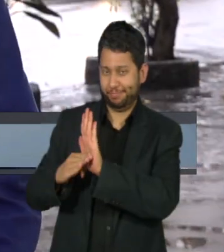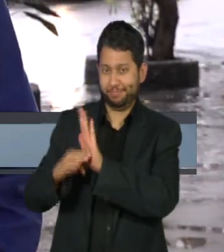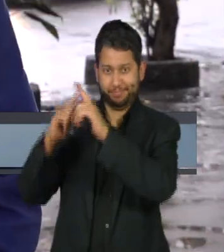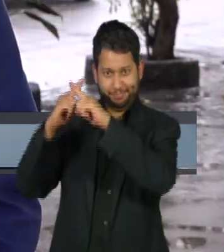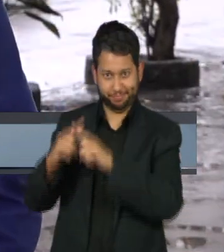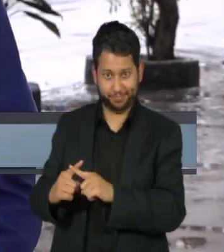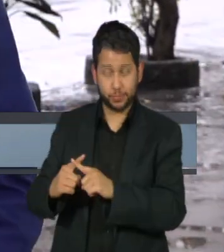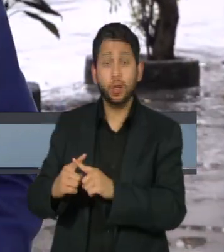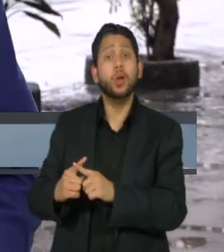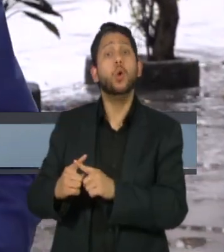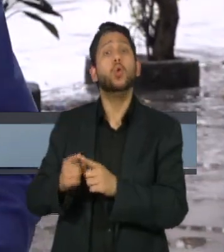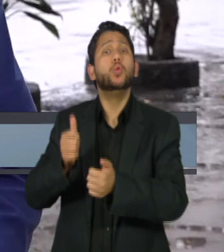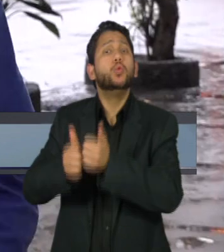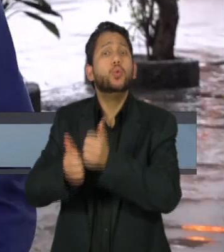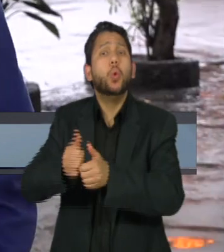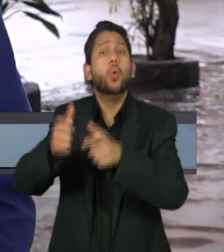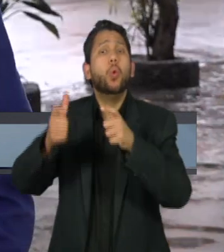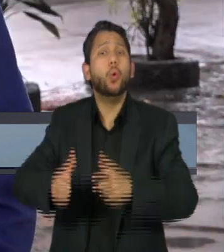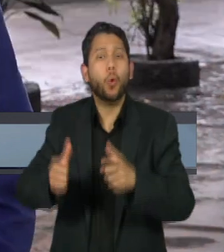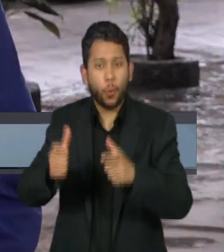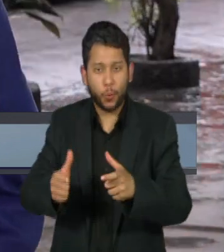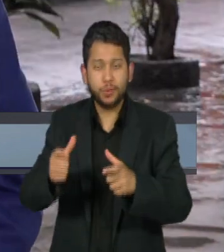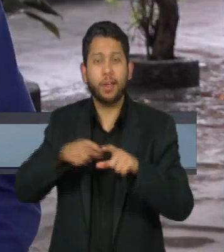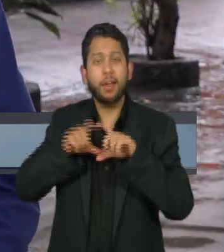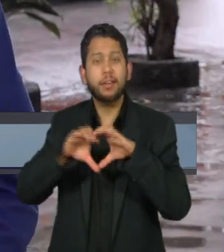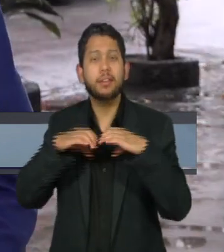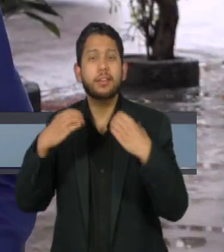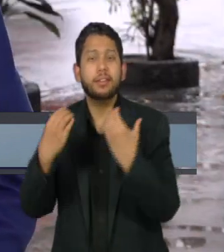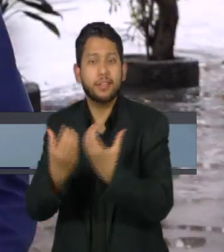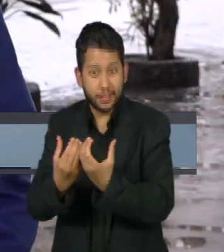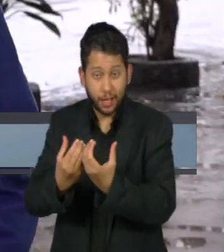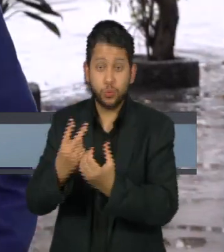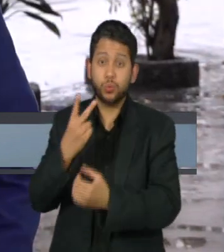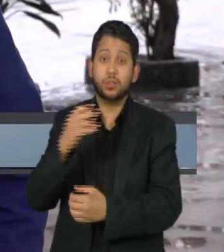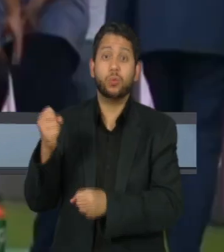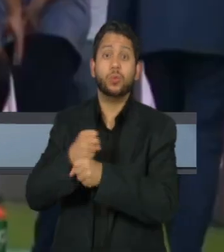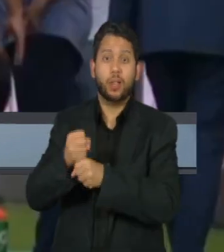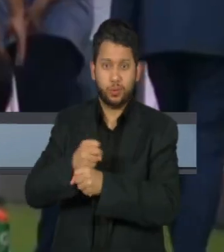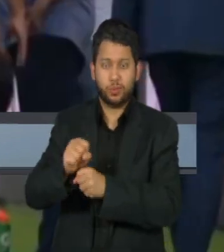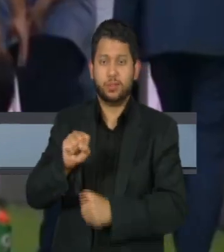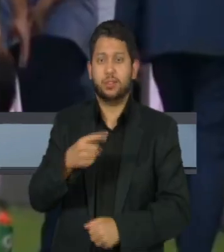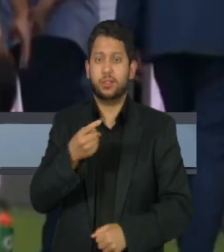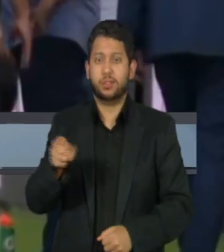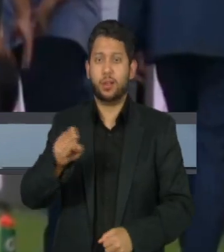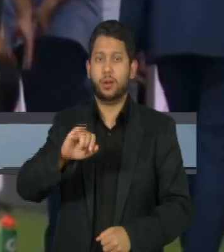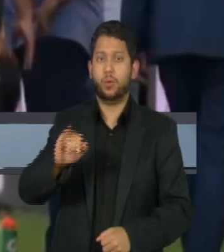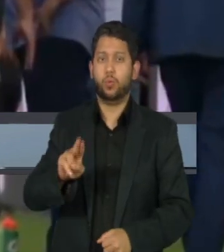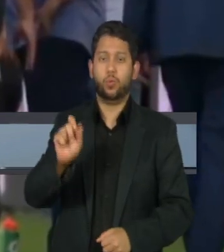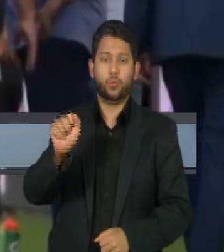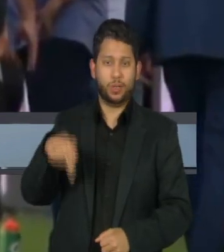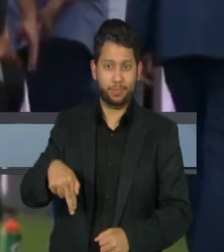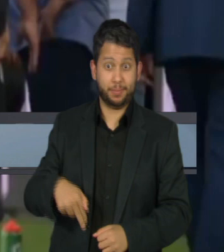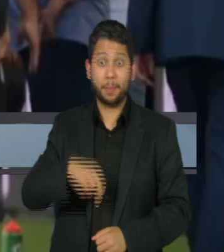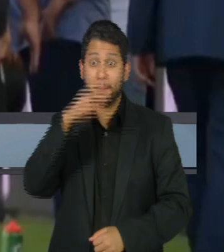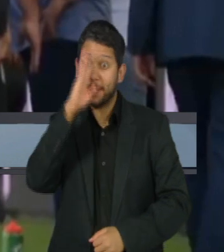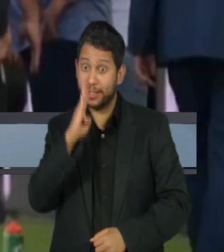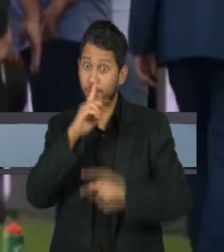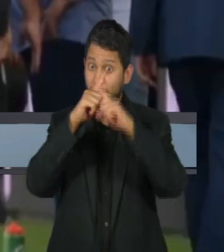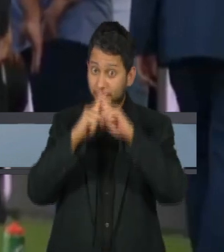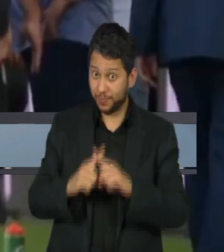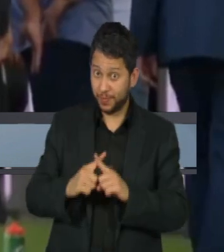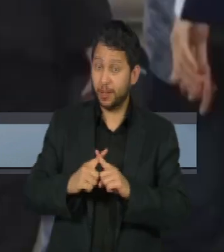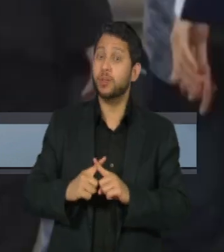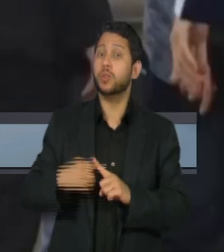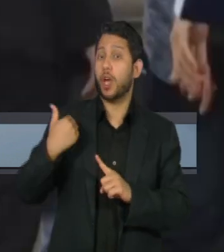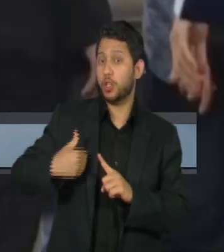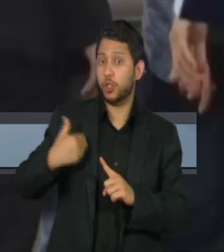será realizado no acanhado estádio Bicentenário de San Juan. Nessas eliminatórias, Brasil e Argentina se enfrentaram